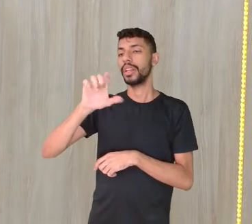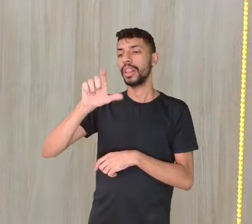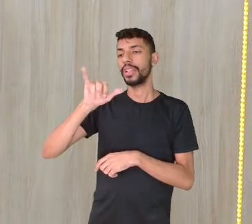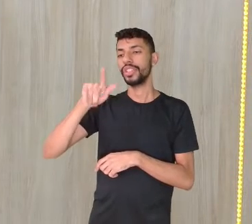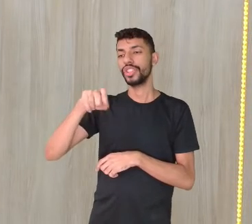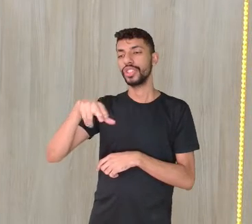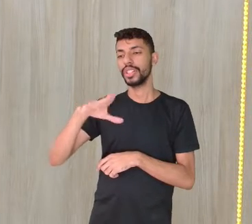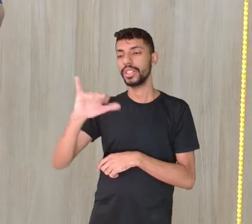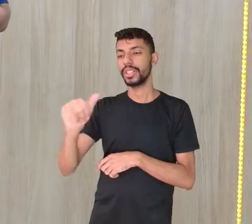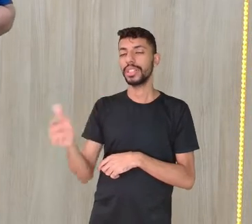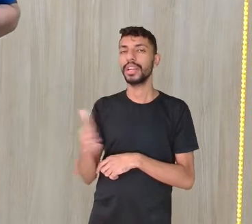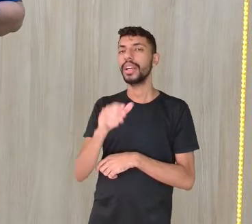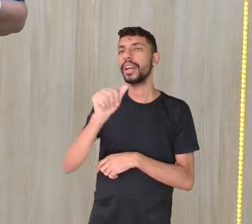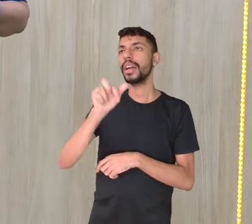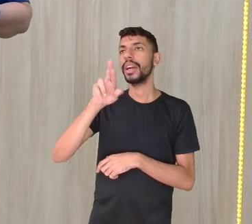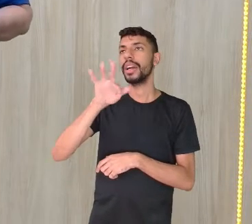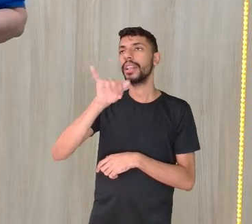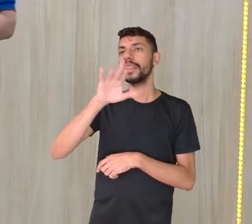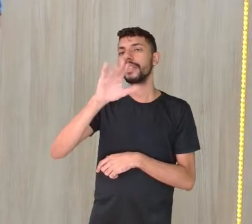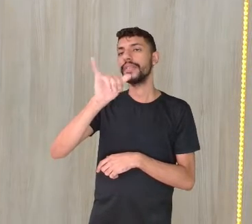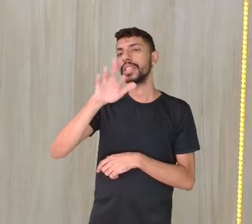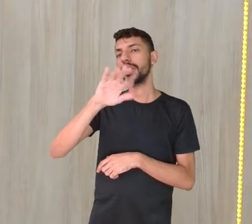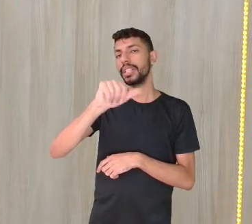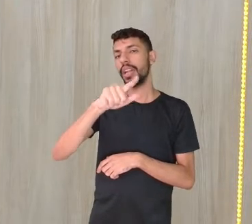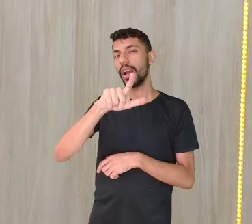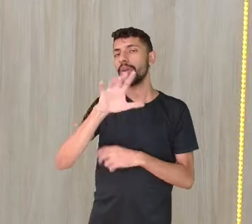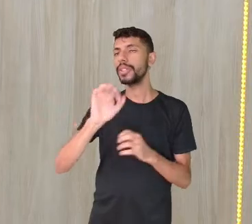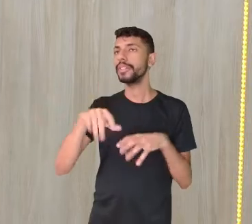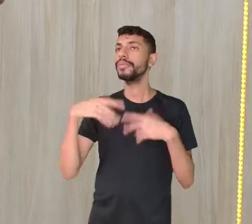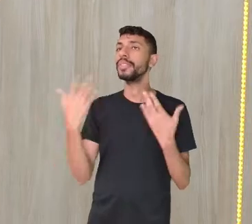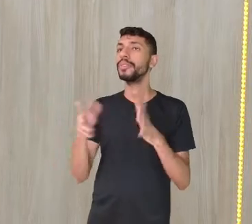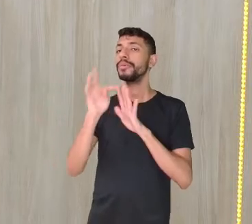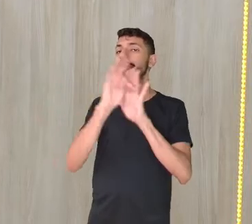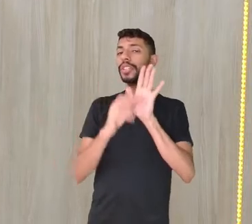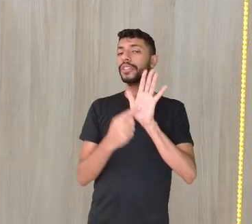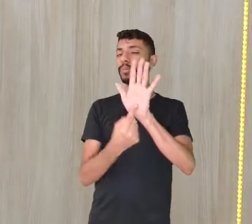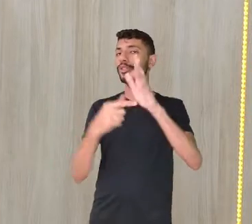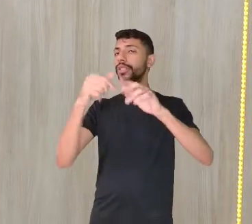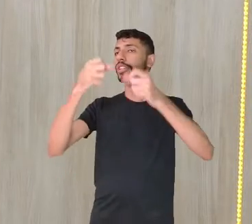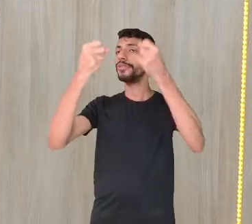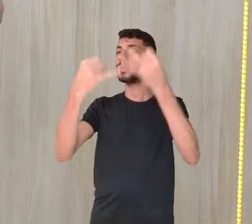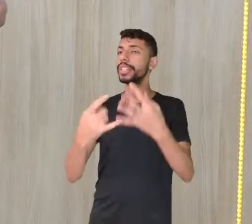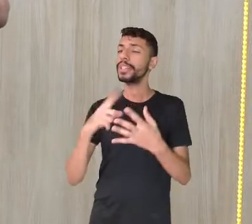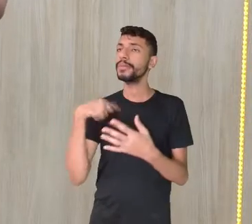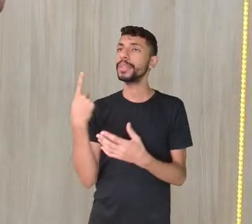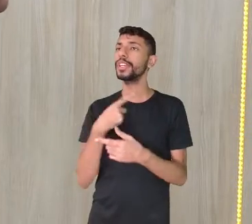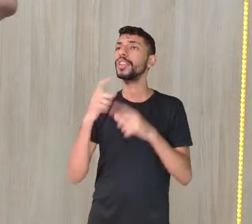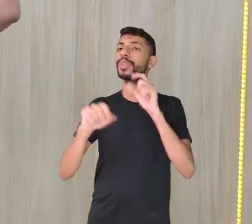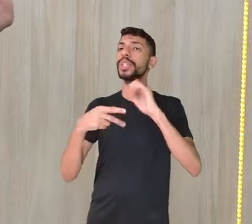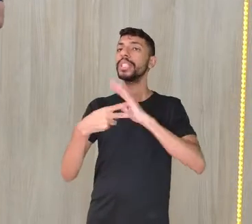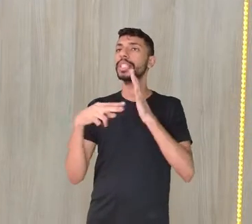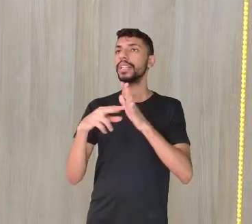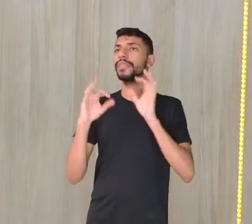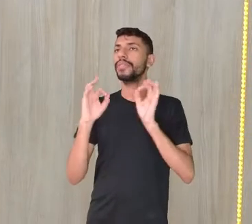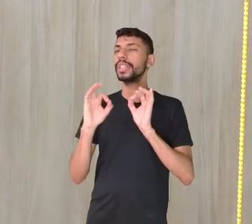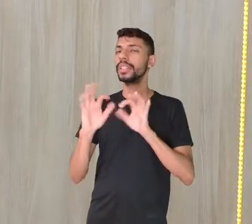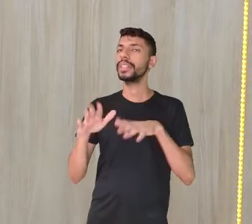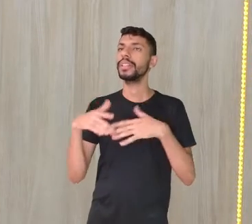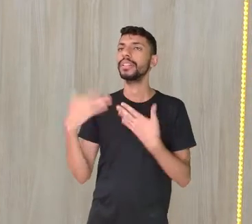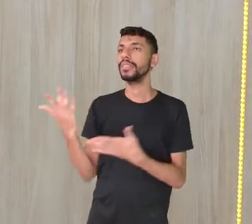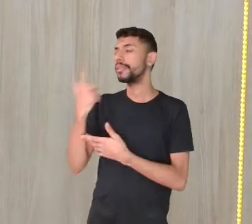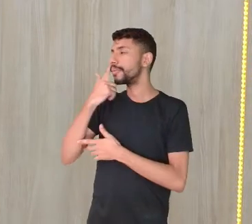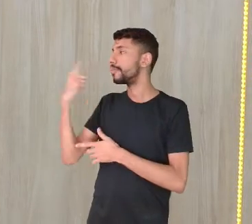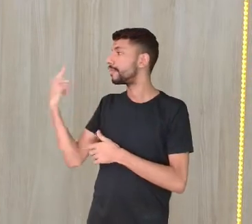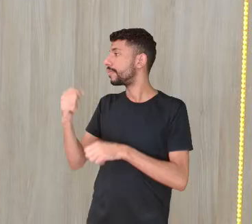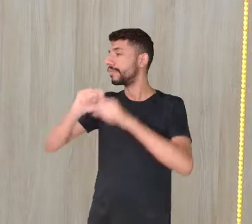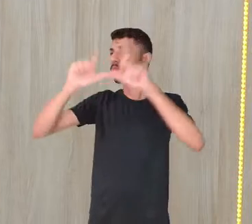aí, eu vou trazer para vocês um pequeno texto explicando para a gente o que é inteligência artificial. Então, vejam aí na